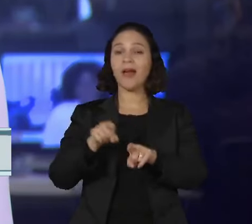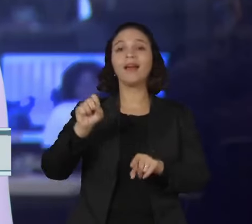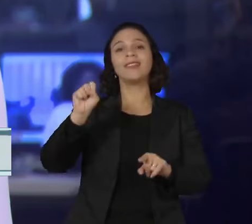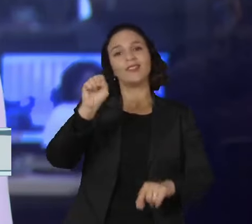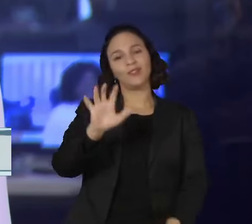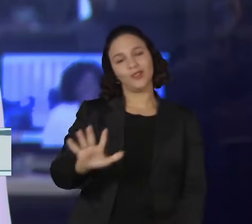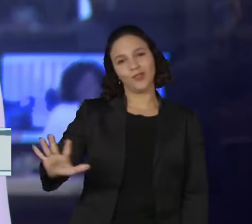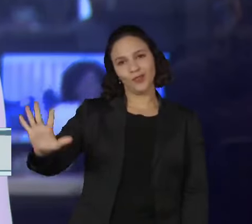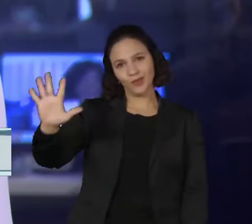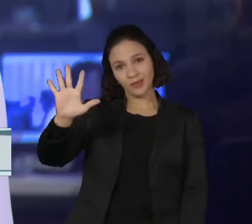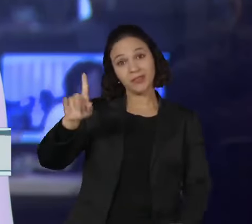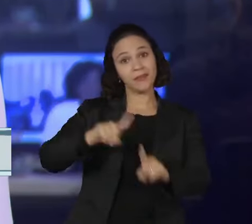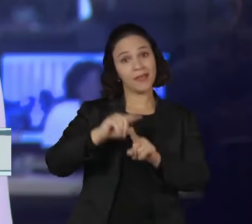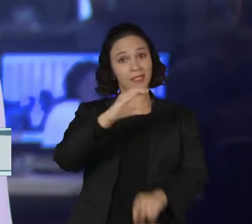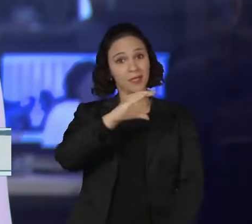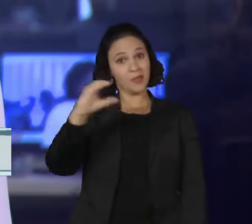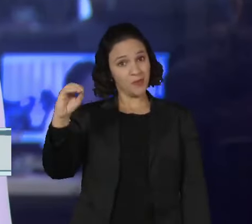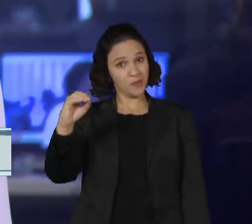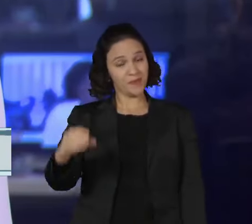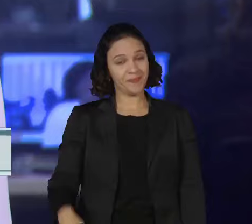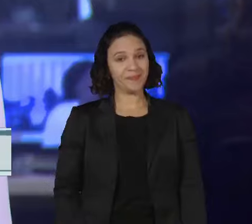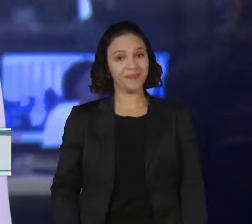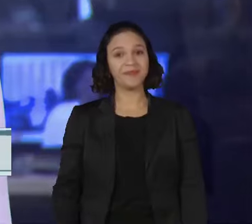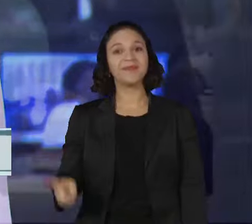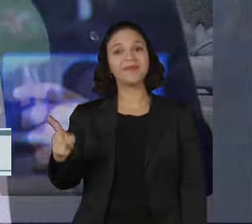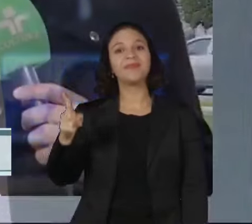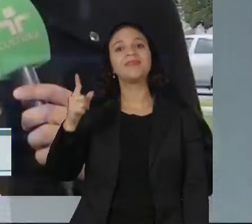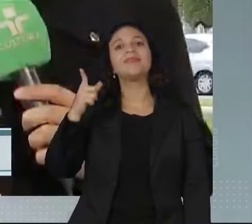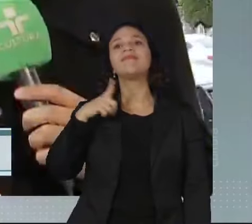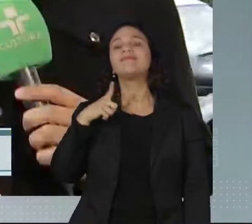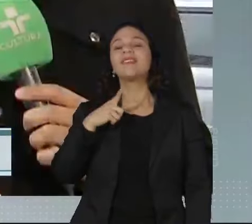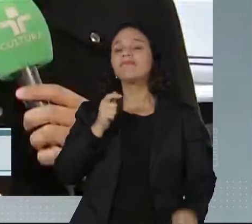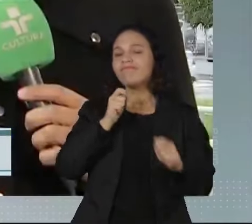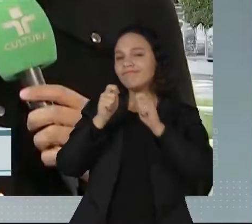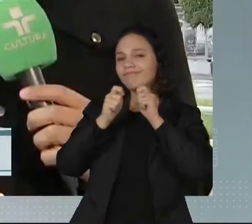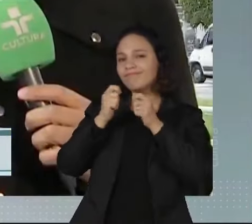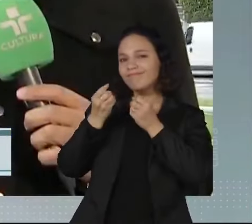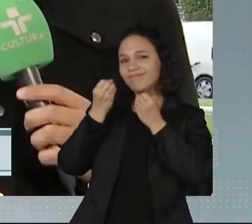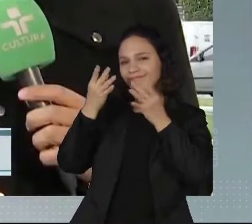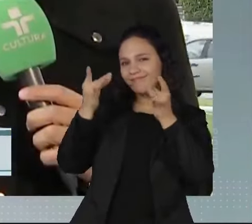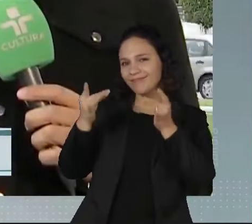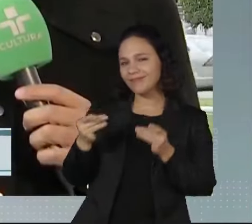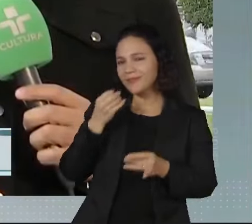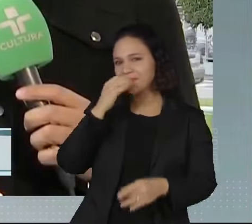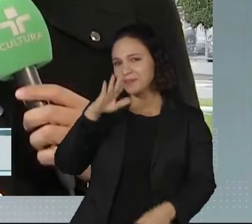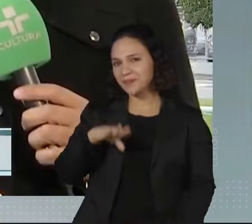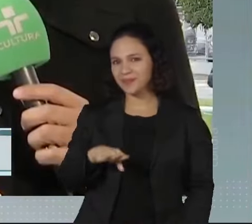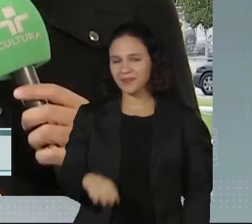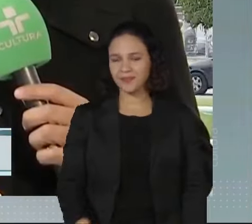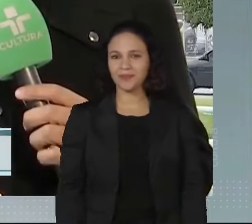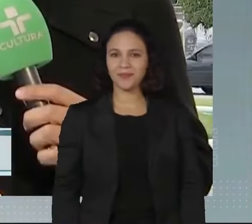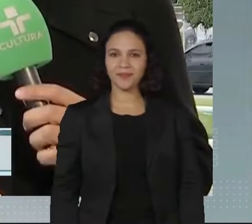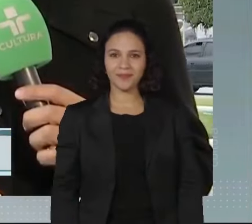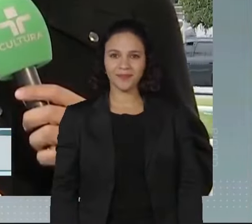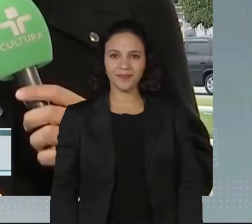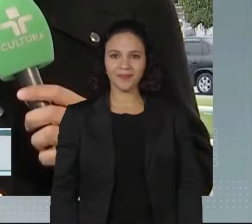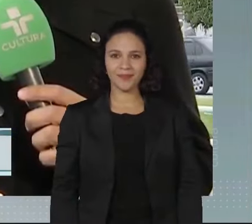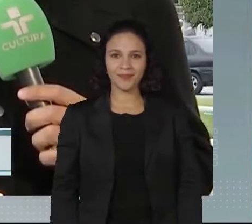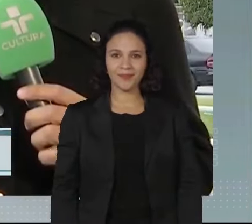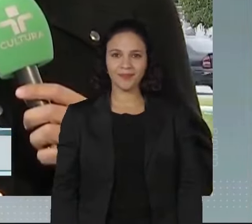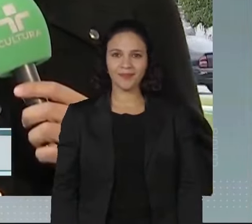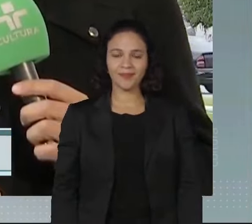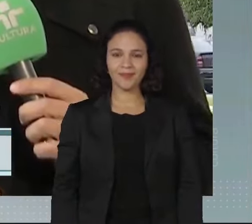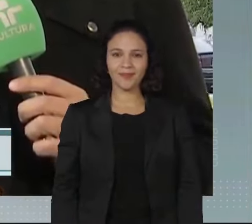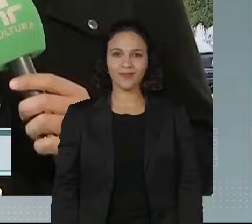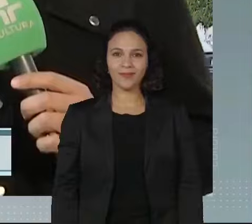Sudeste e até no centrooeste o repórter Felipe Neves tem os detalhes Boa tarde Felipe